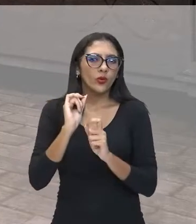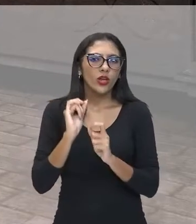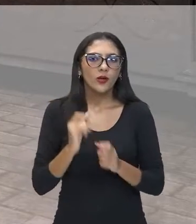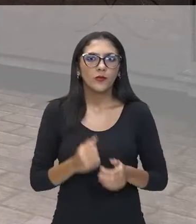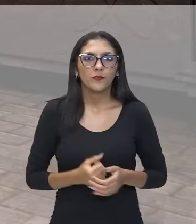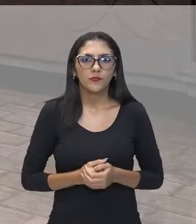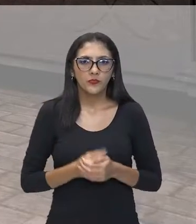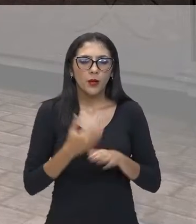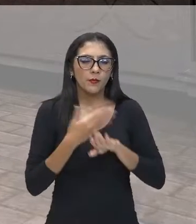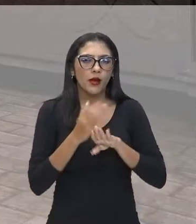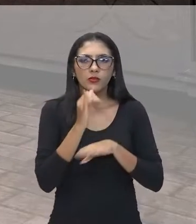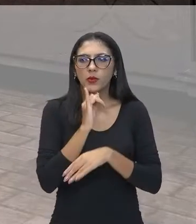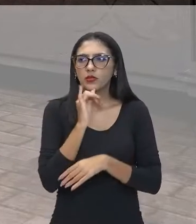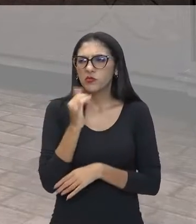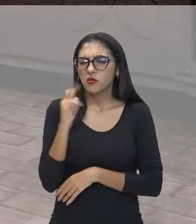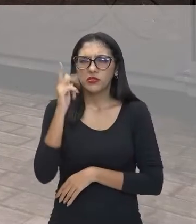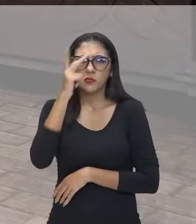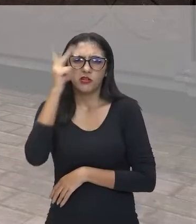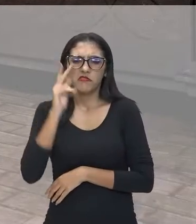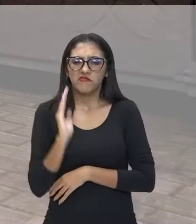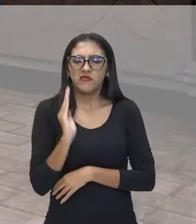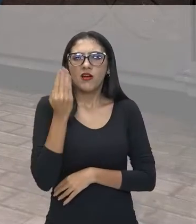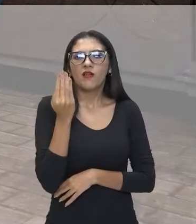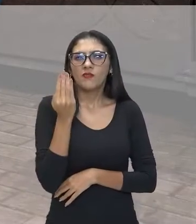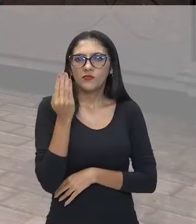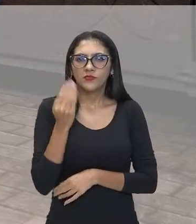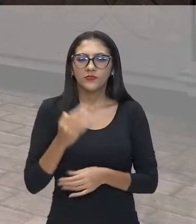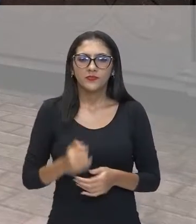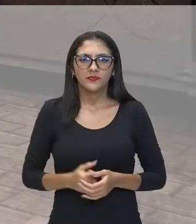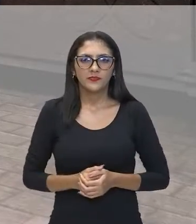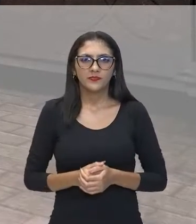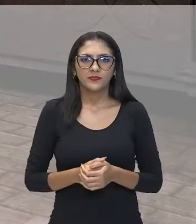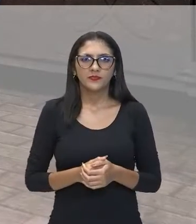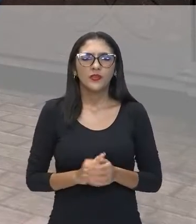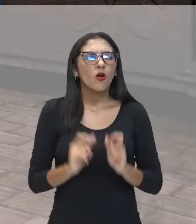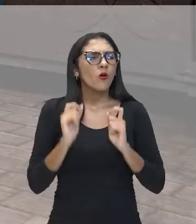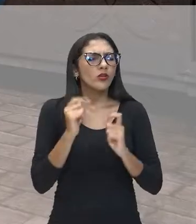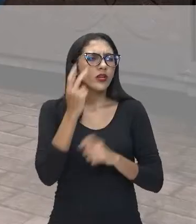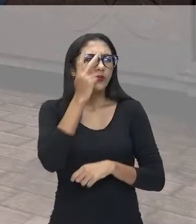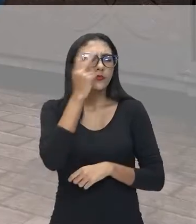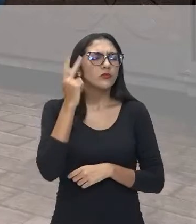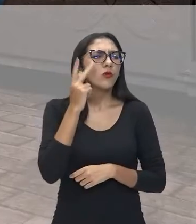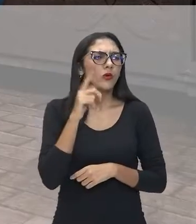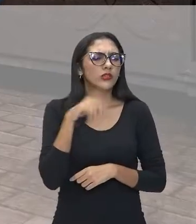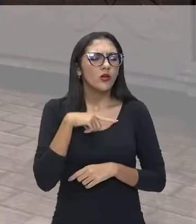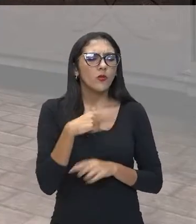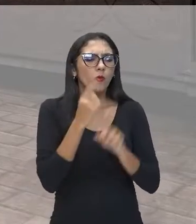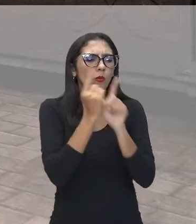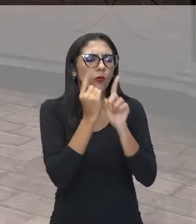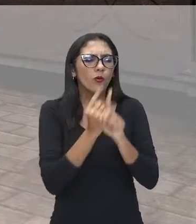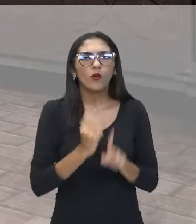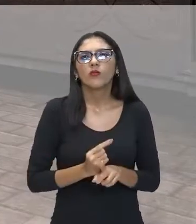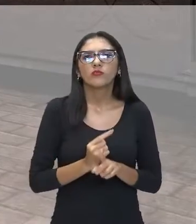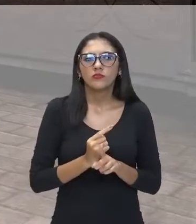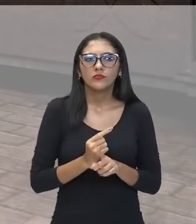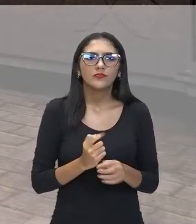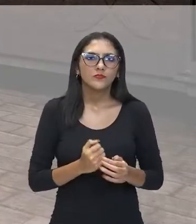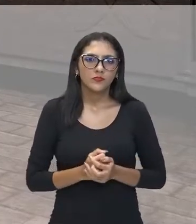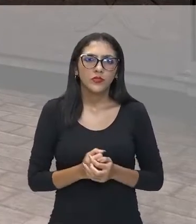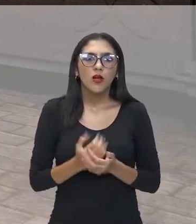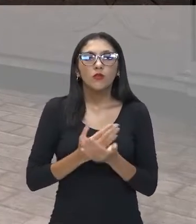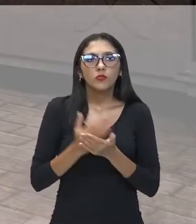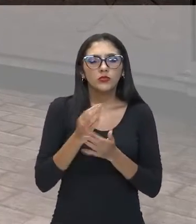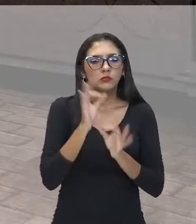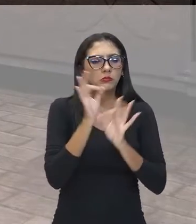de charlatões. E aí, o que os alquimistas fizeram? eles começaram a